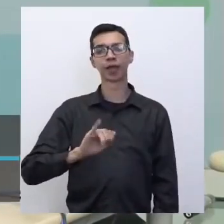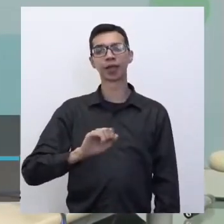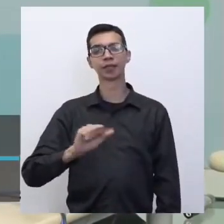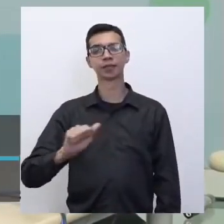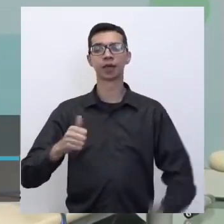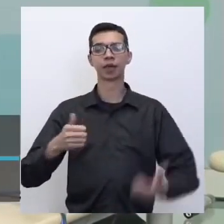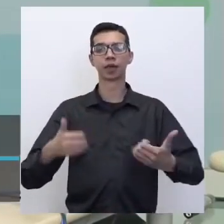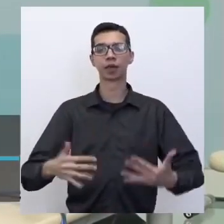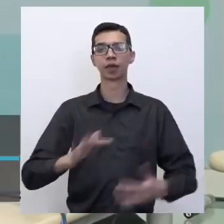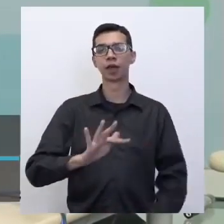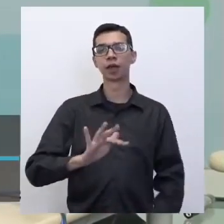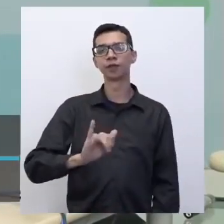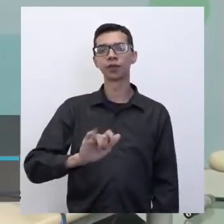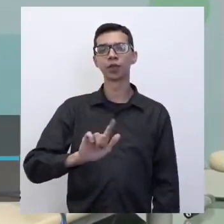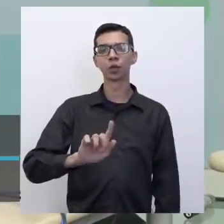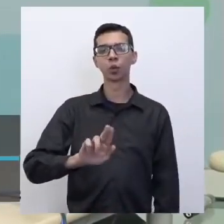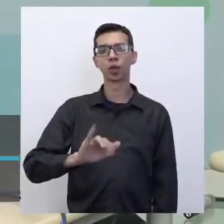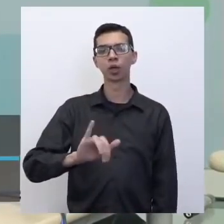cenários. A